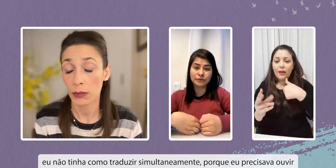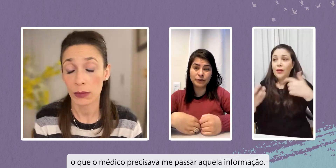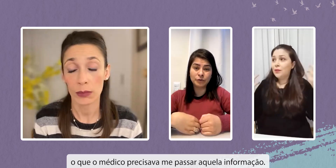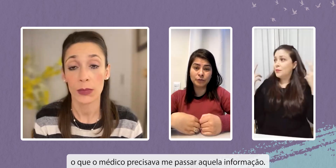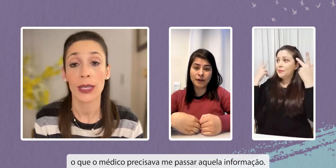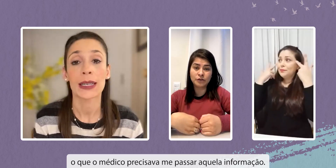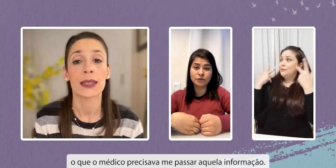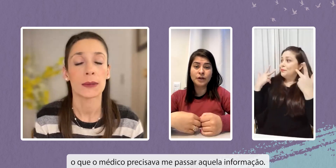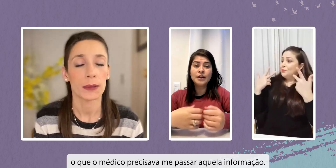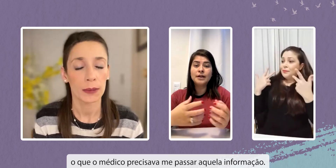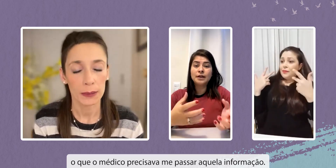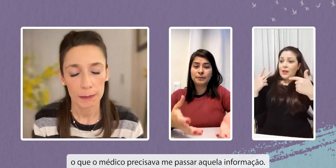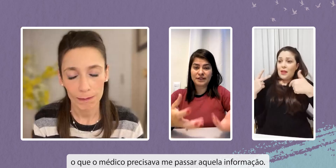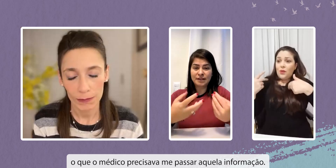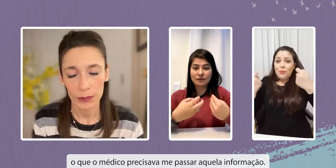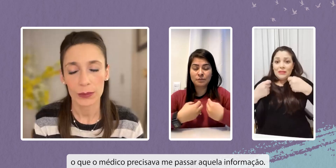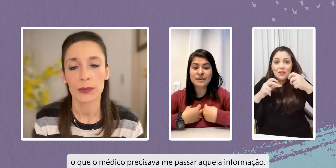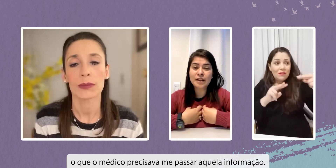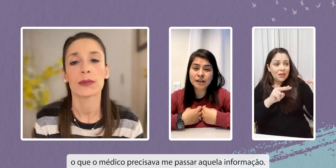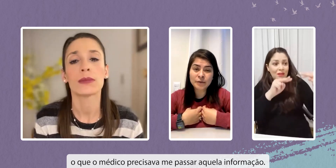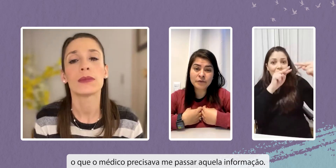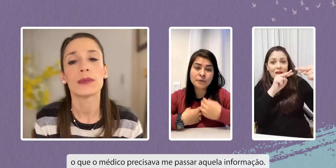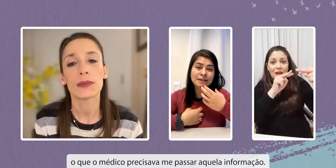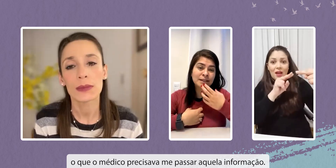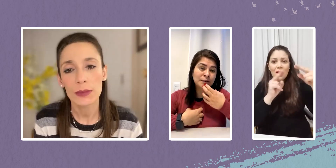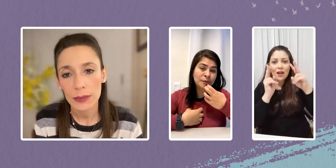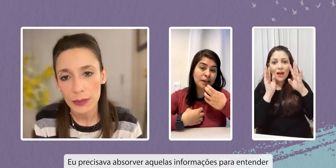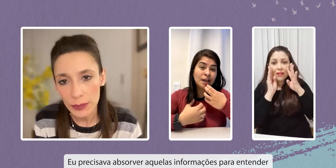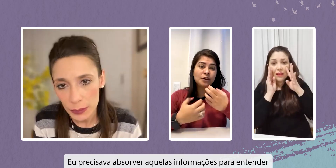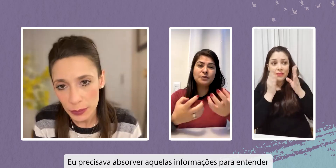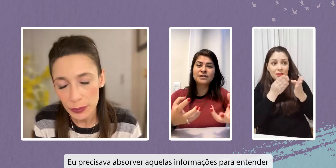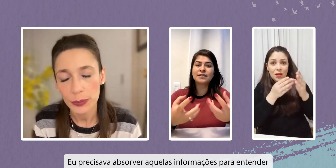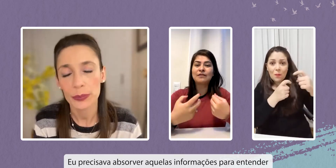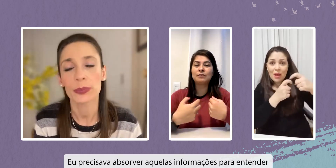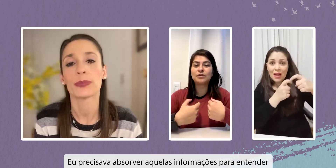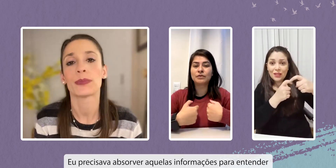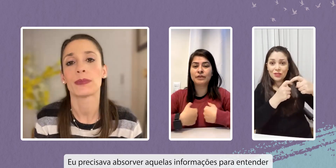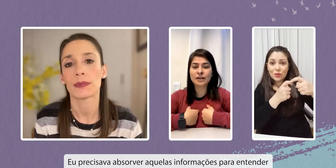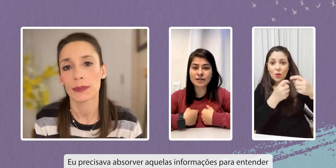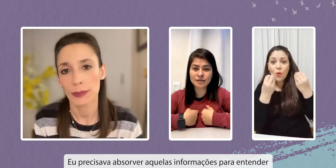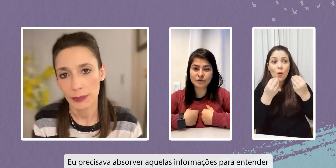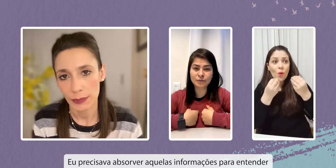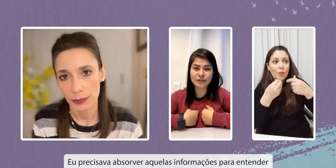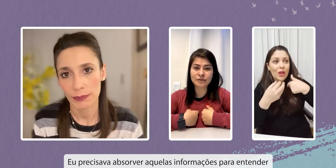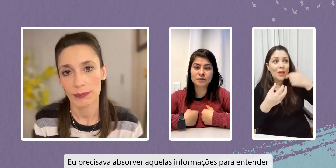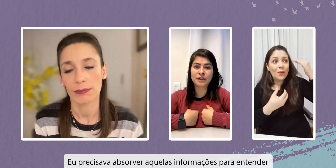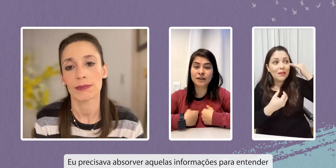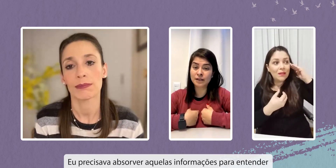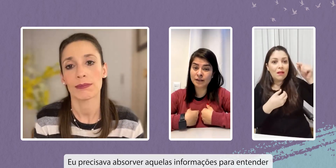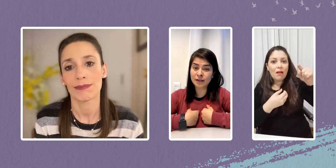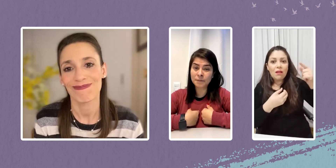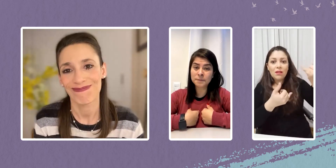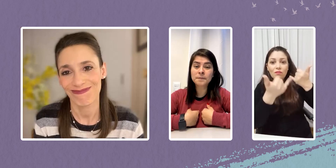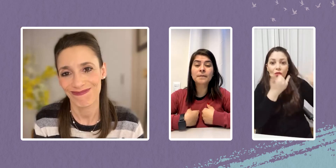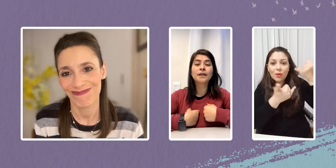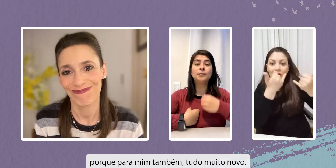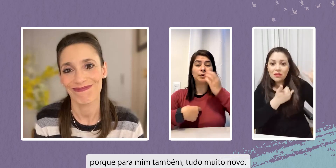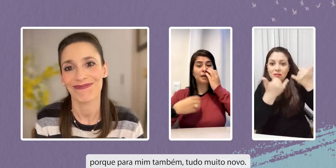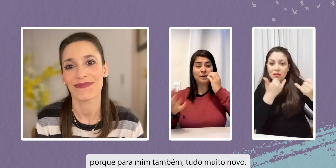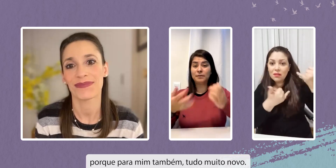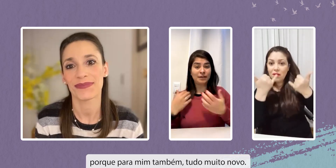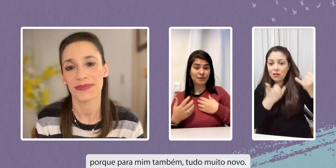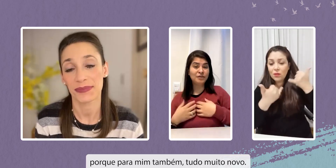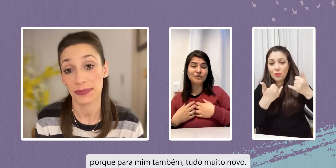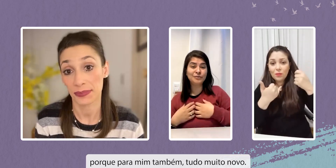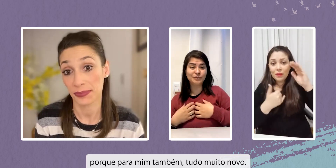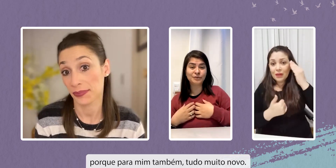precisava ouvir o que o médico precisava me passar aquela informação. Eu precisava absorver aquelas informações para entender, porque